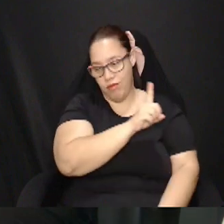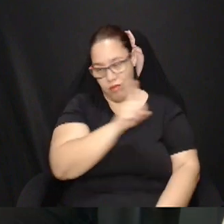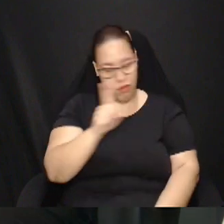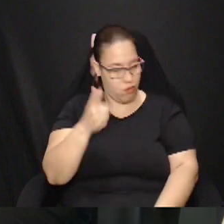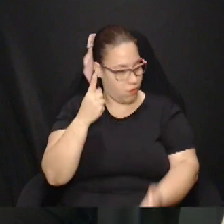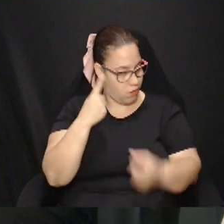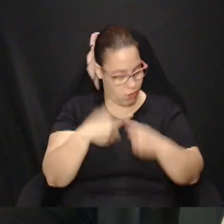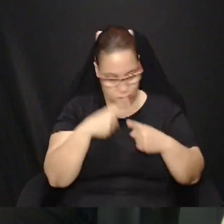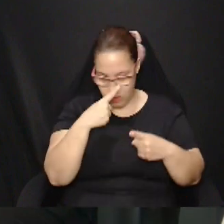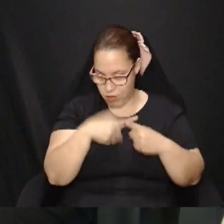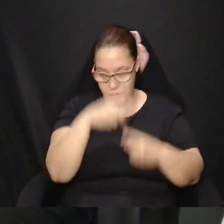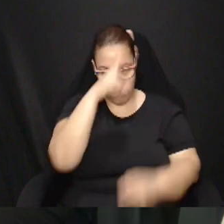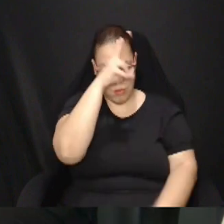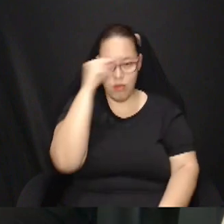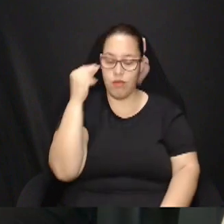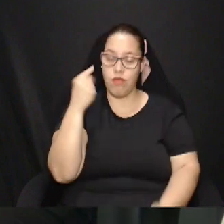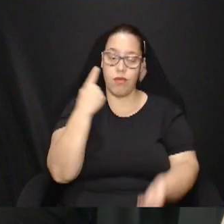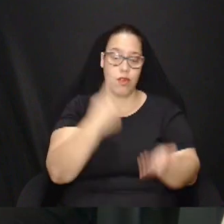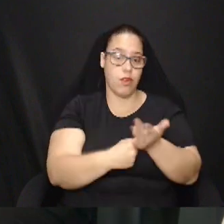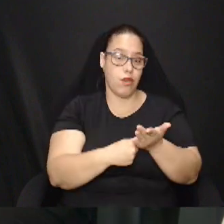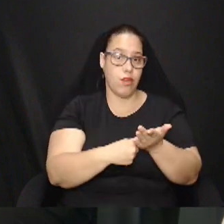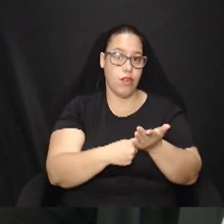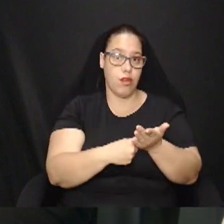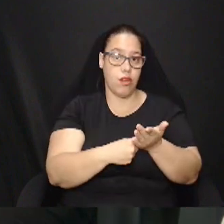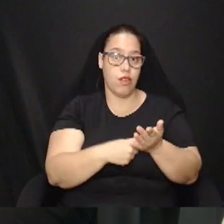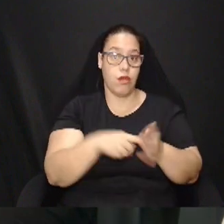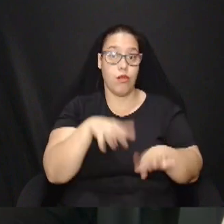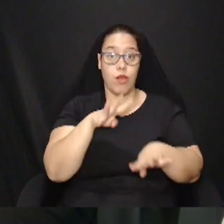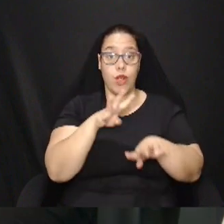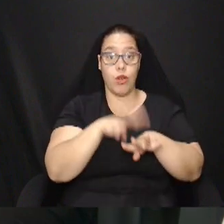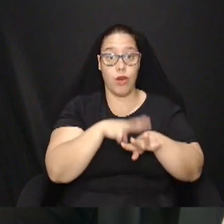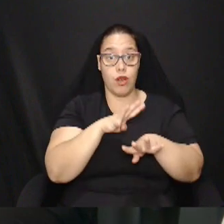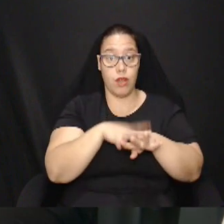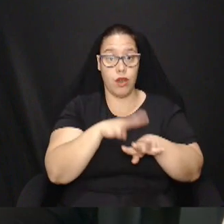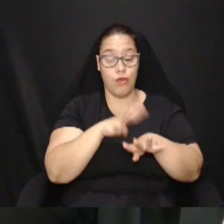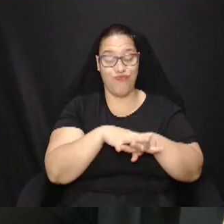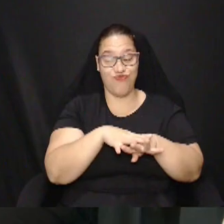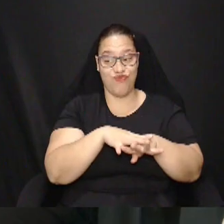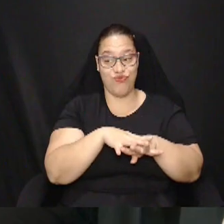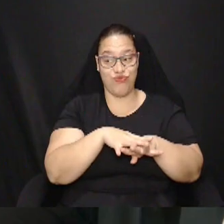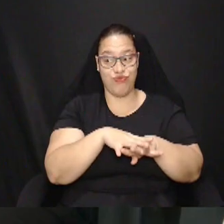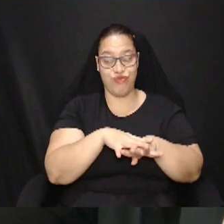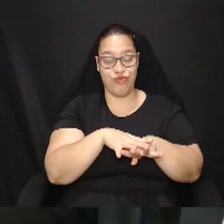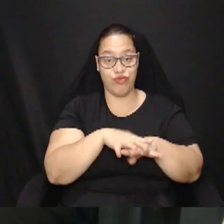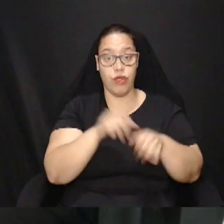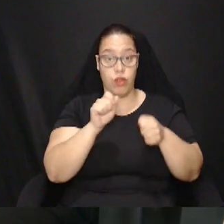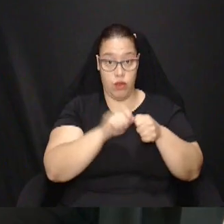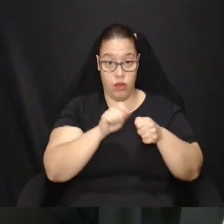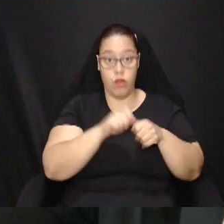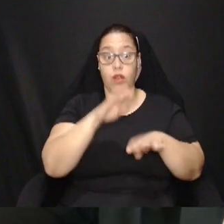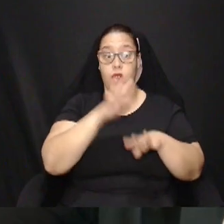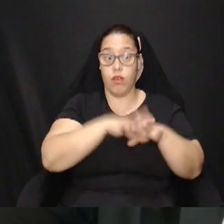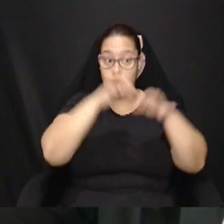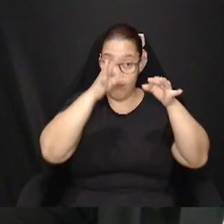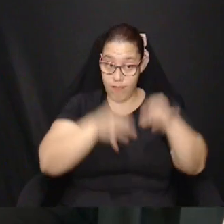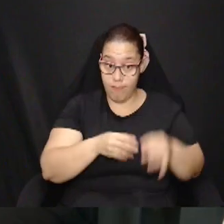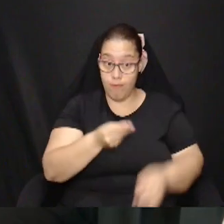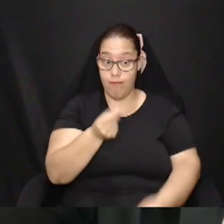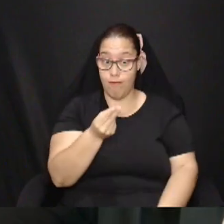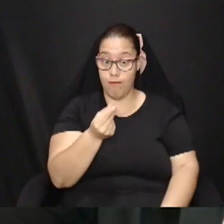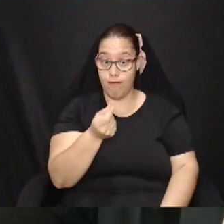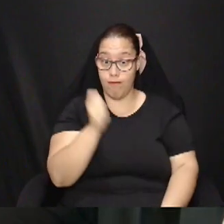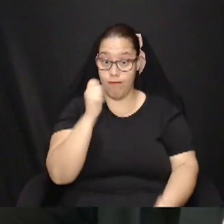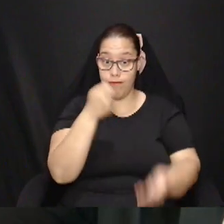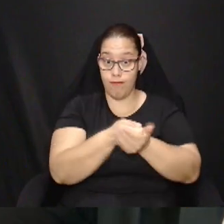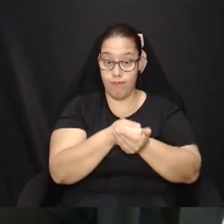prefeitos não se compraram uma calculadora. Porque se você faz a conta, quanto custa para a prefeitura de